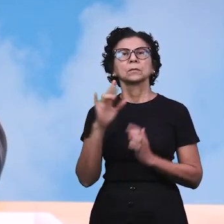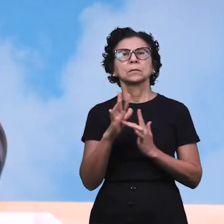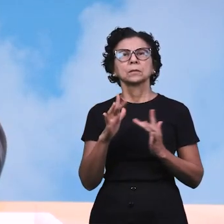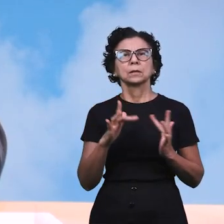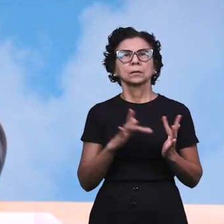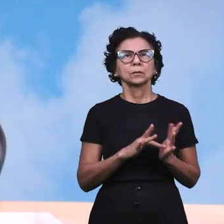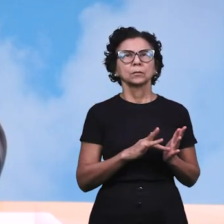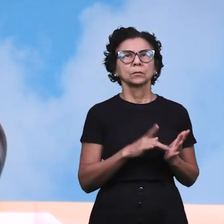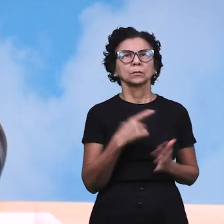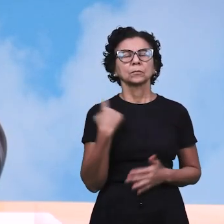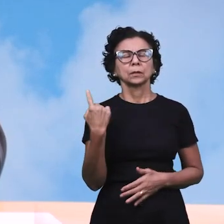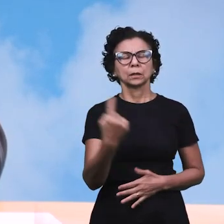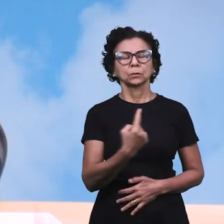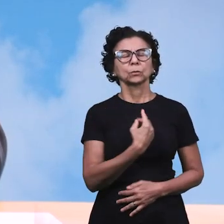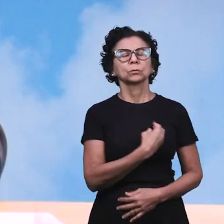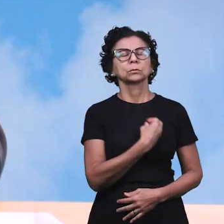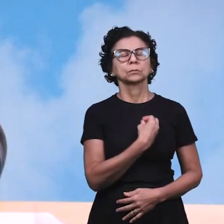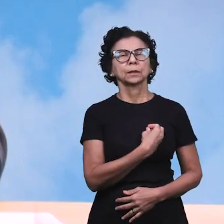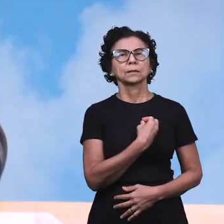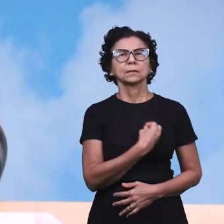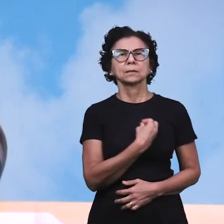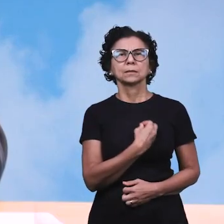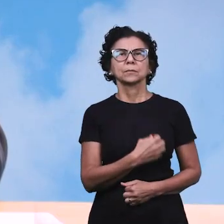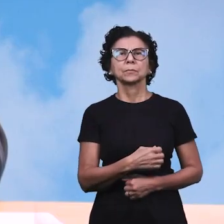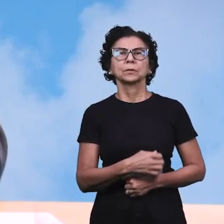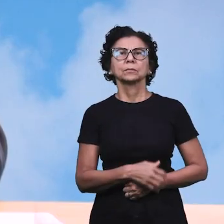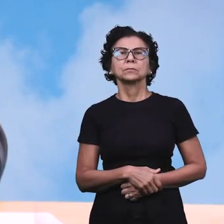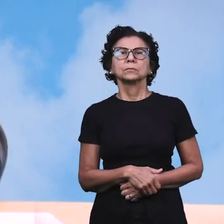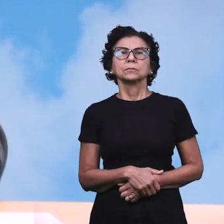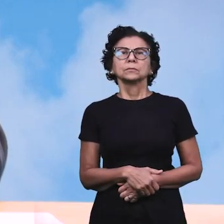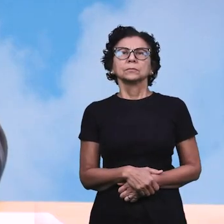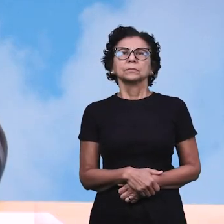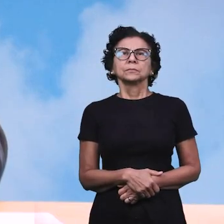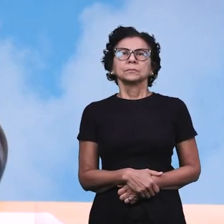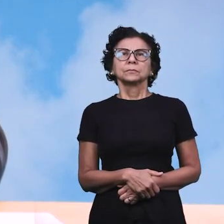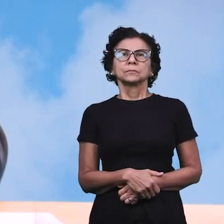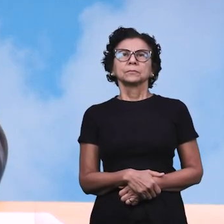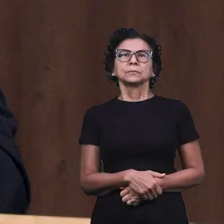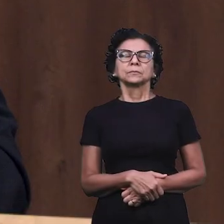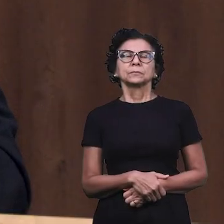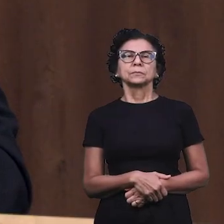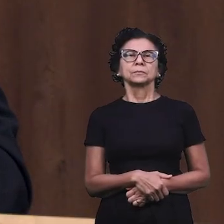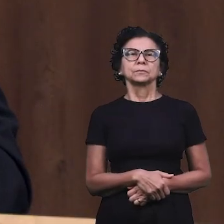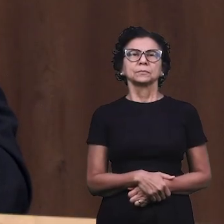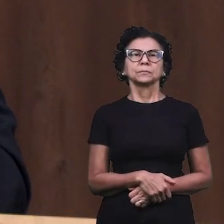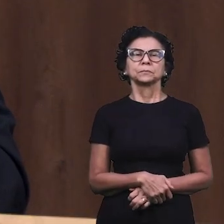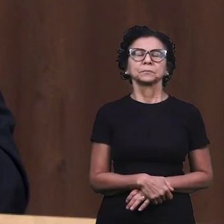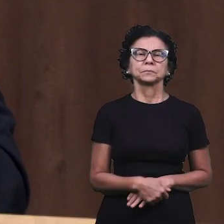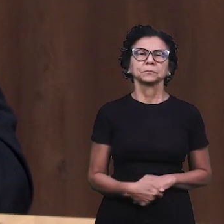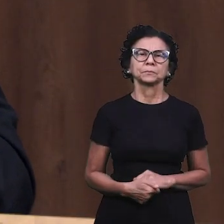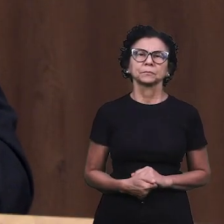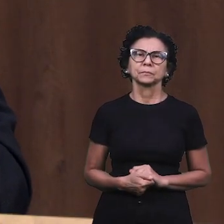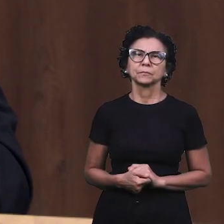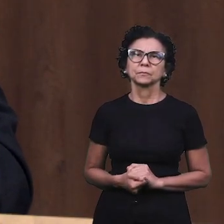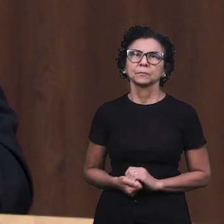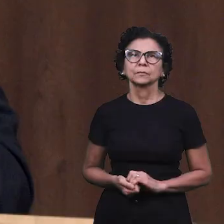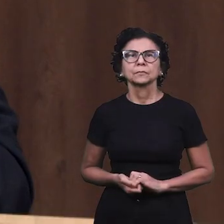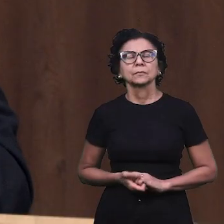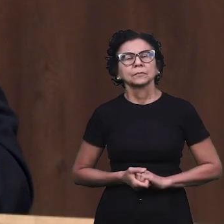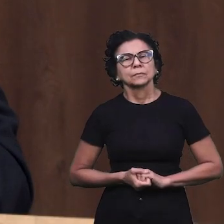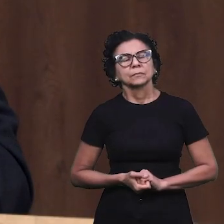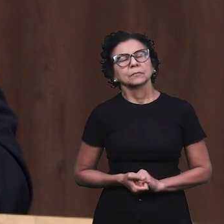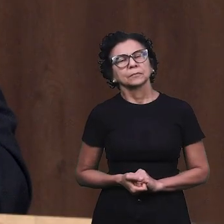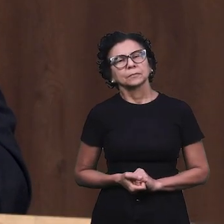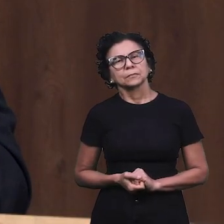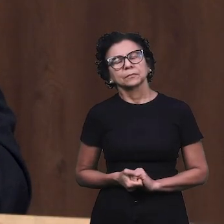paz do Senhor a todos os irmãos que conosco participam deste programa. Nós aproveitamos para